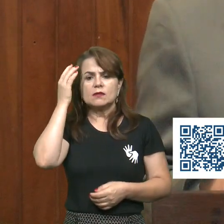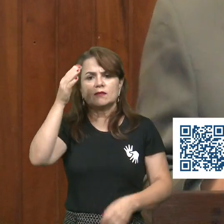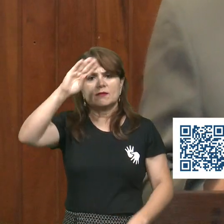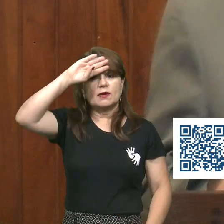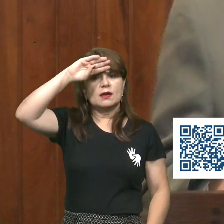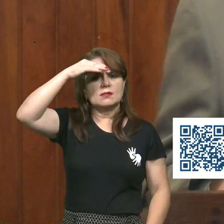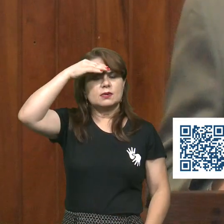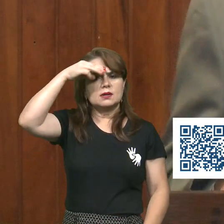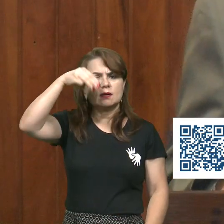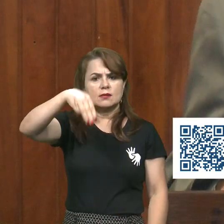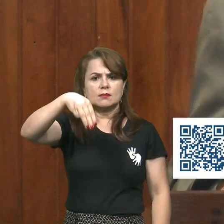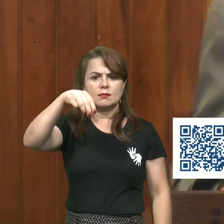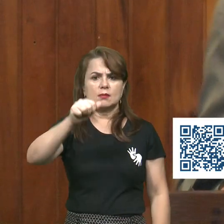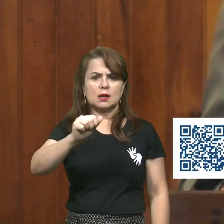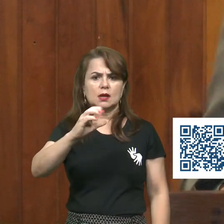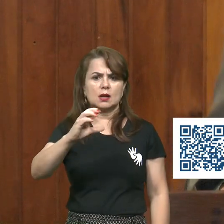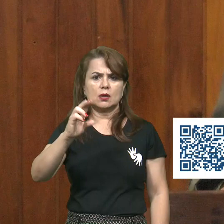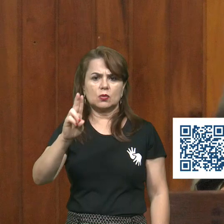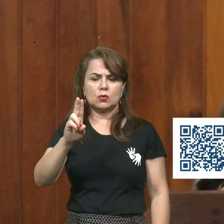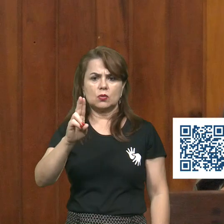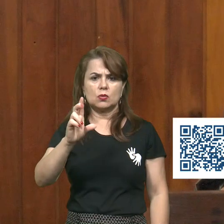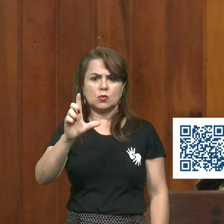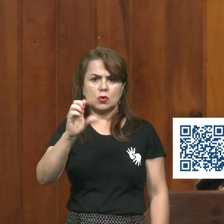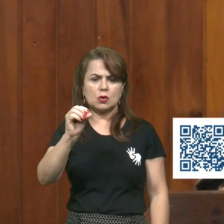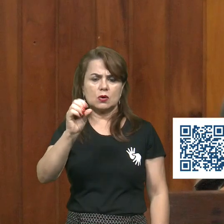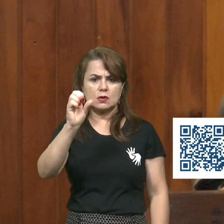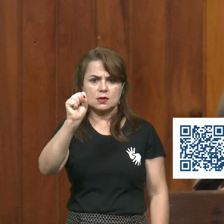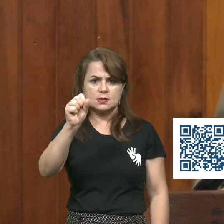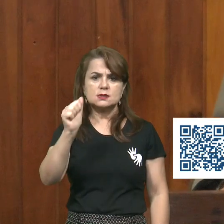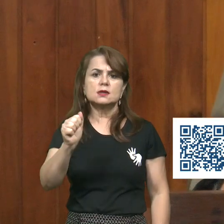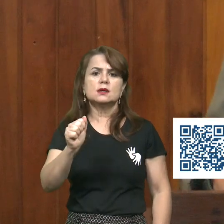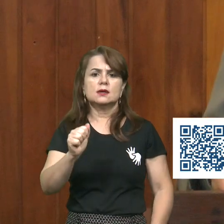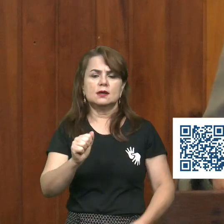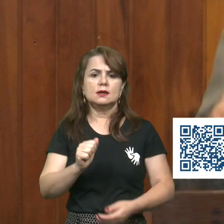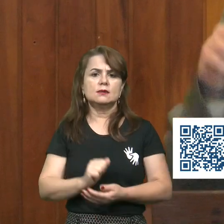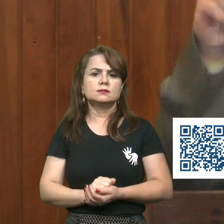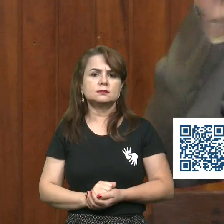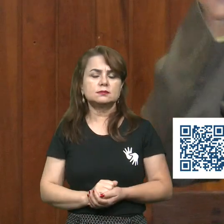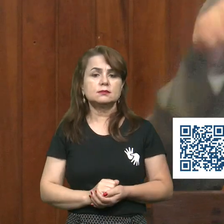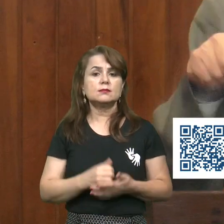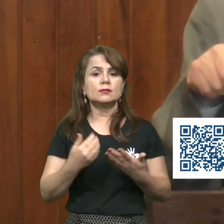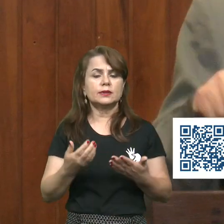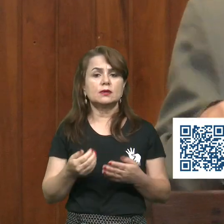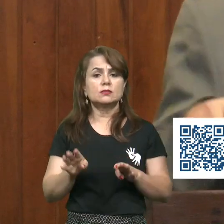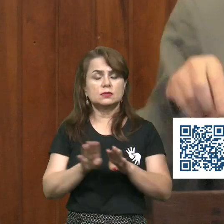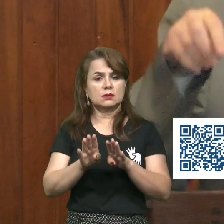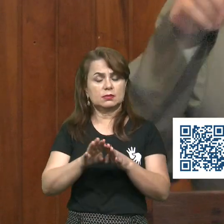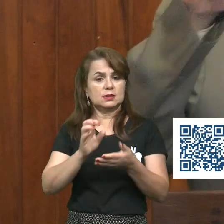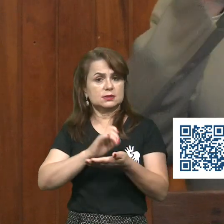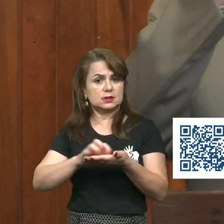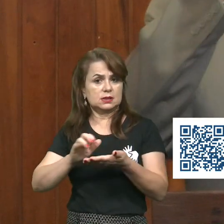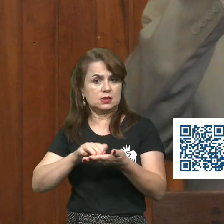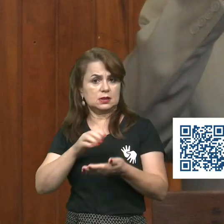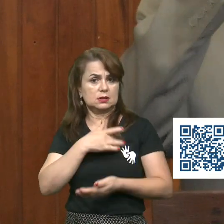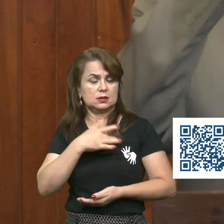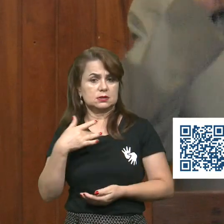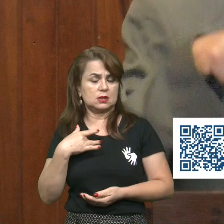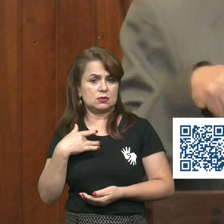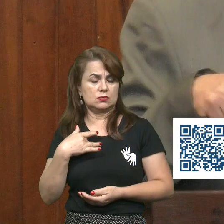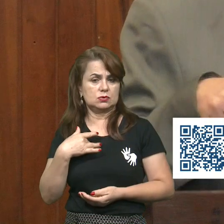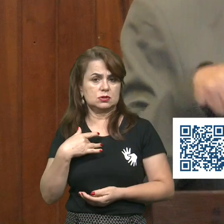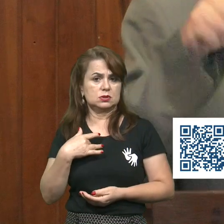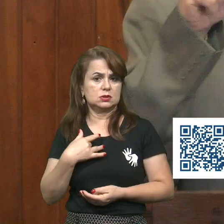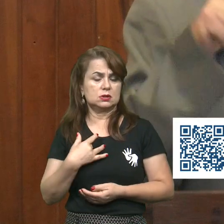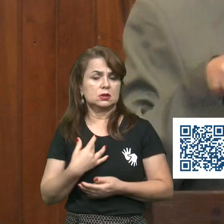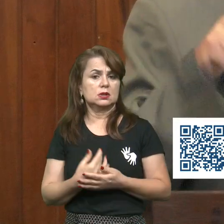semana. Além da febre maculosa, a Secretaria Municipal da Saúde, a Vigilância